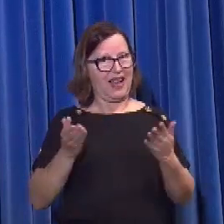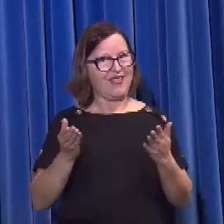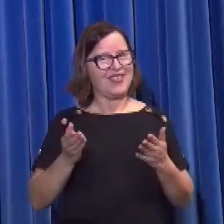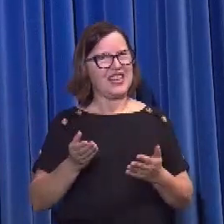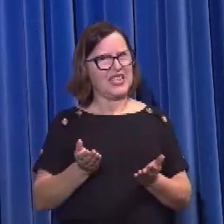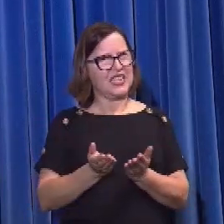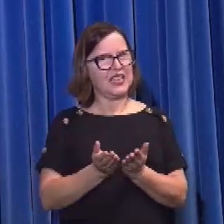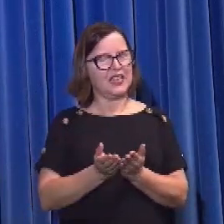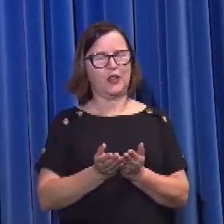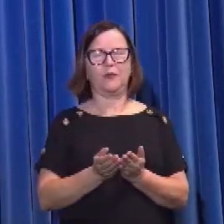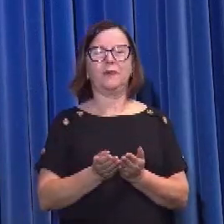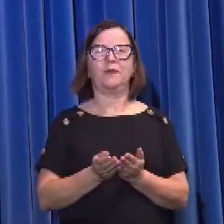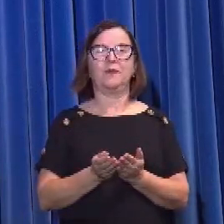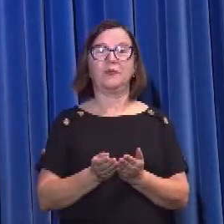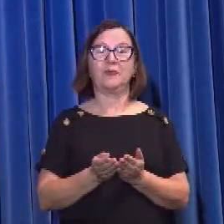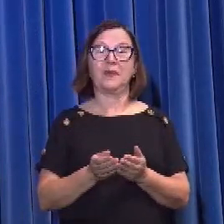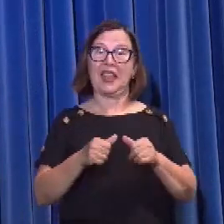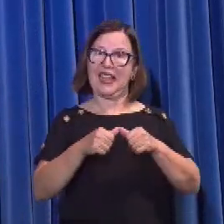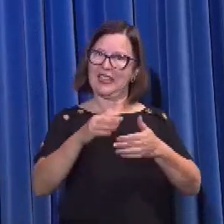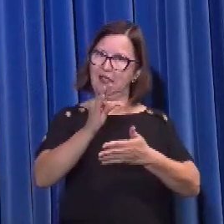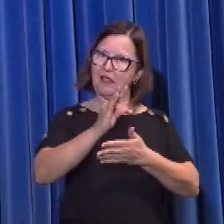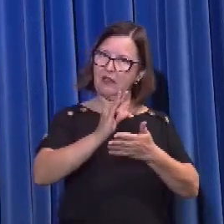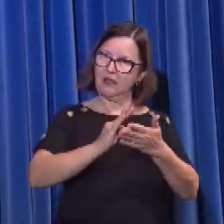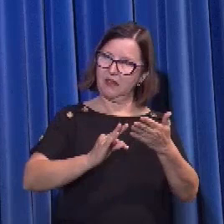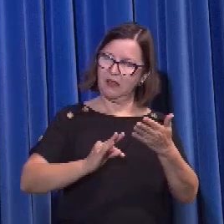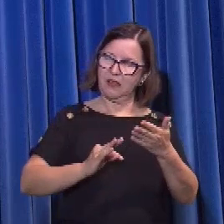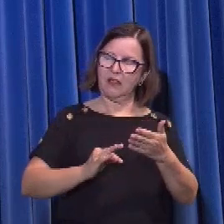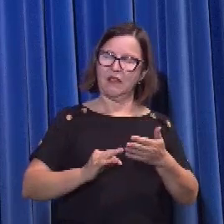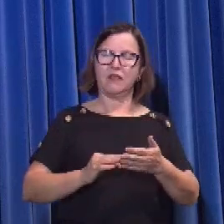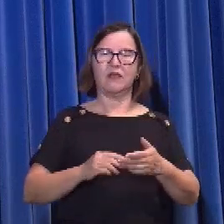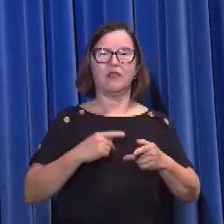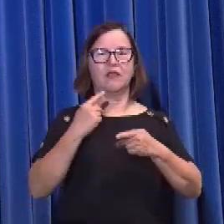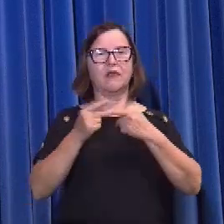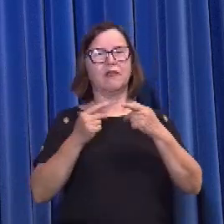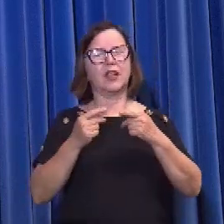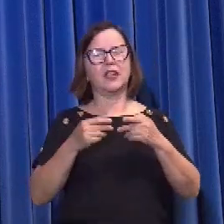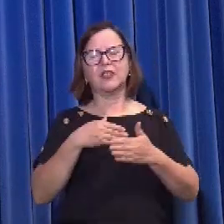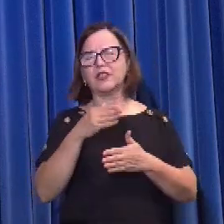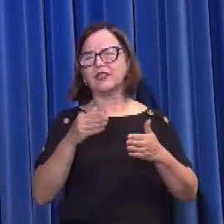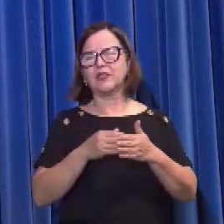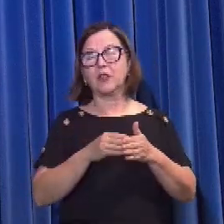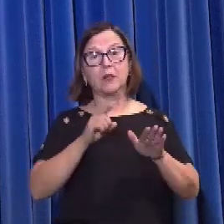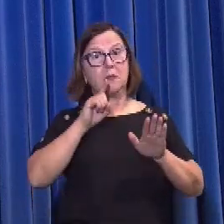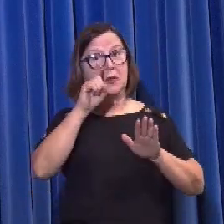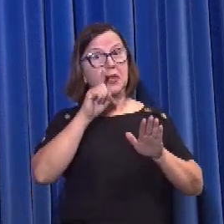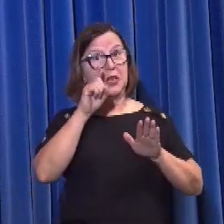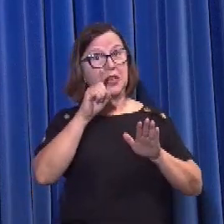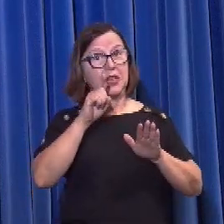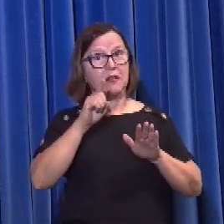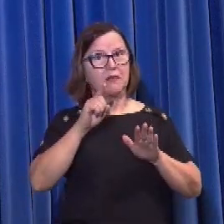Esse trecho aqui que nós lemos é forte ao elencar os perigos enfrentados pelos cristãos.